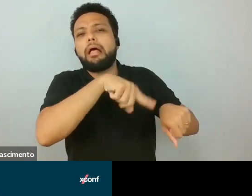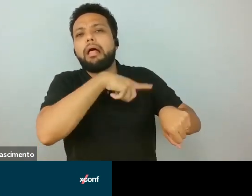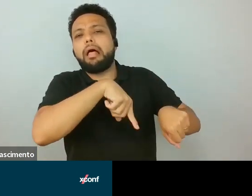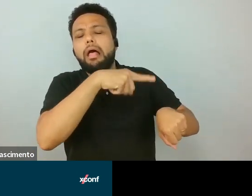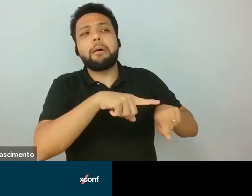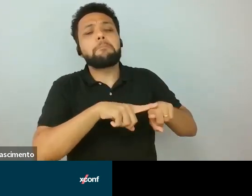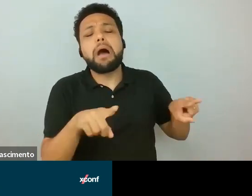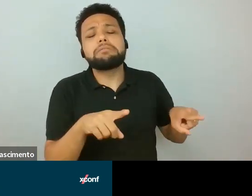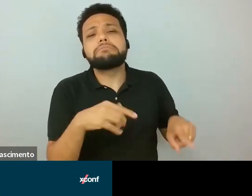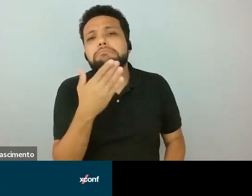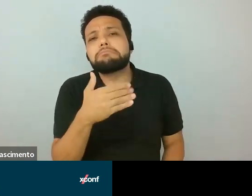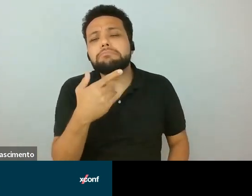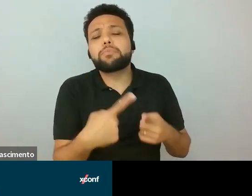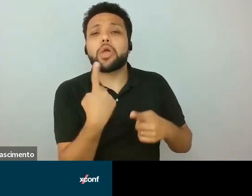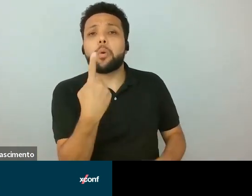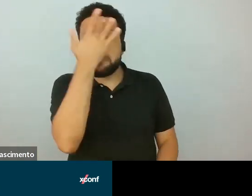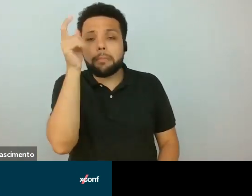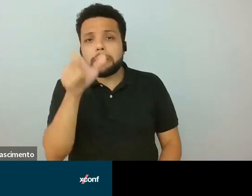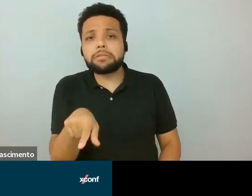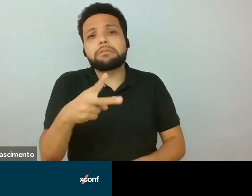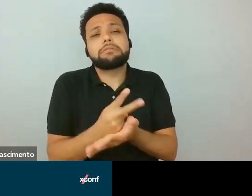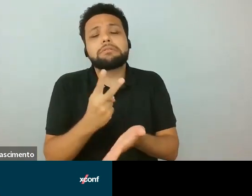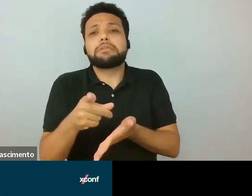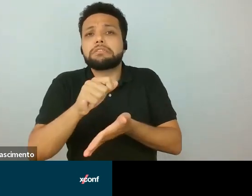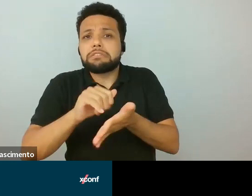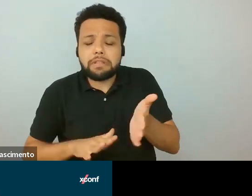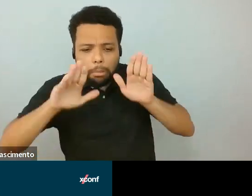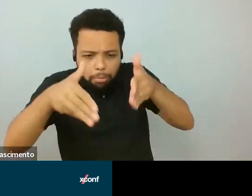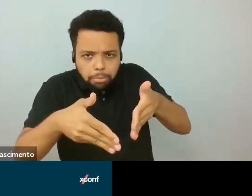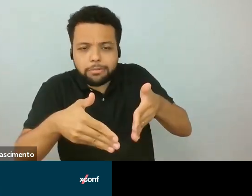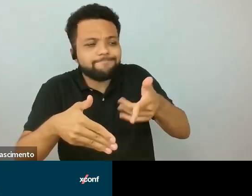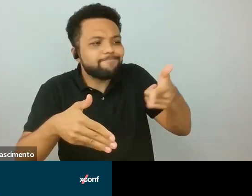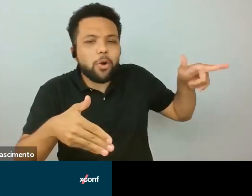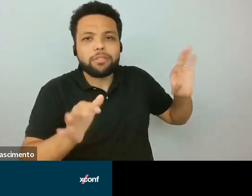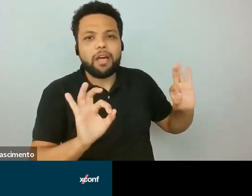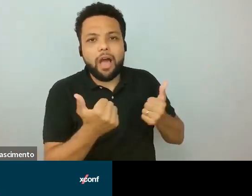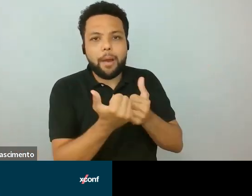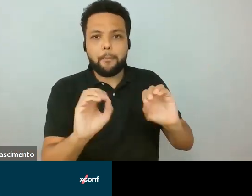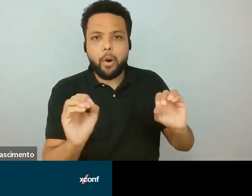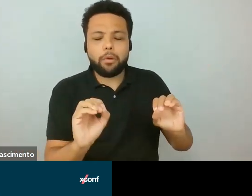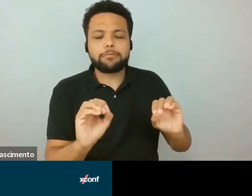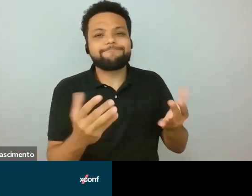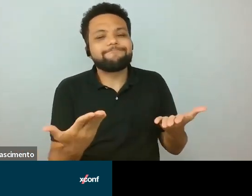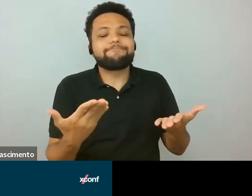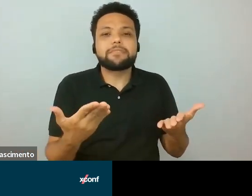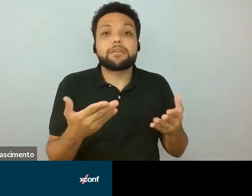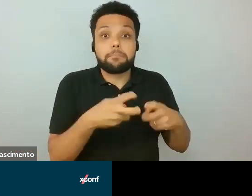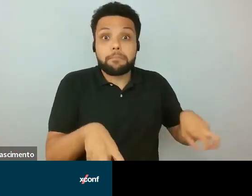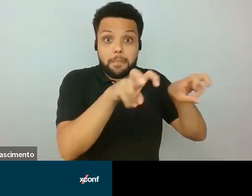muito, porque aí acabou só uma pessoa fazendo as atividades e a outra olhando. Então, para o